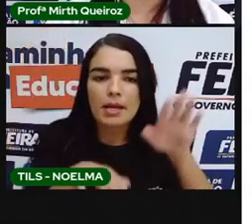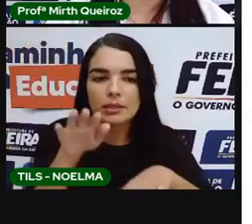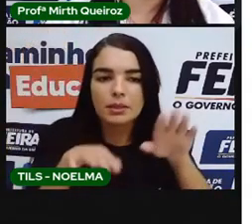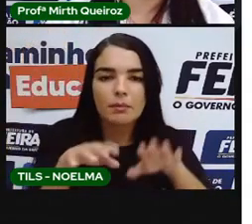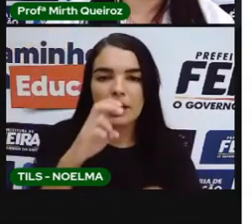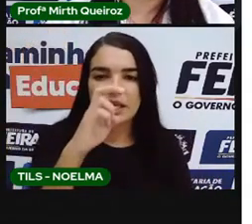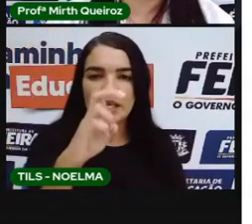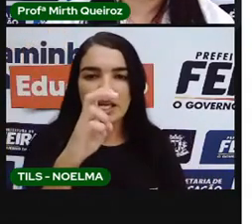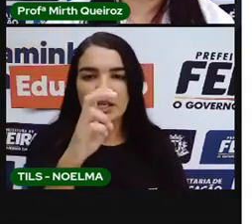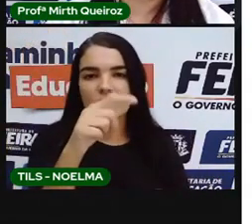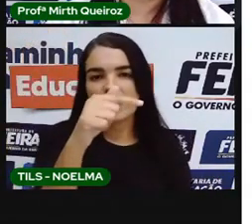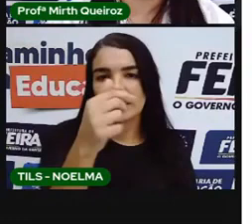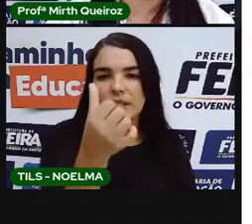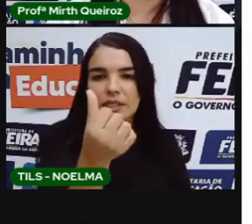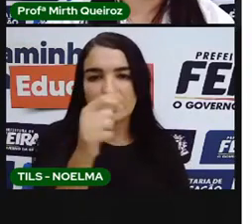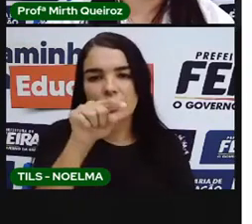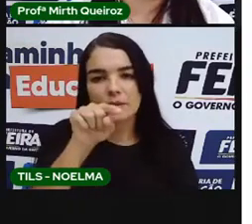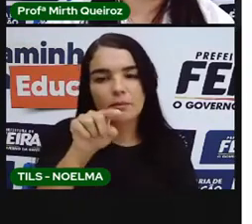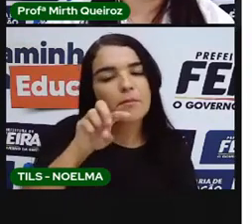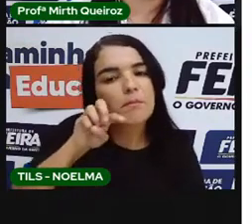de